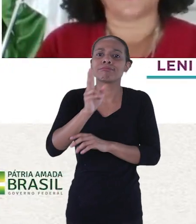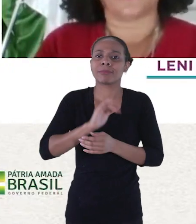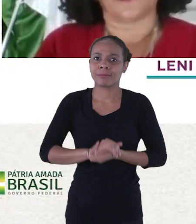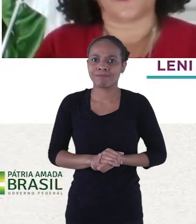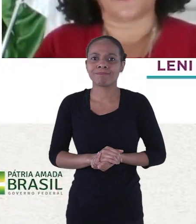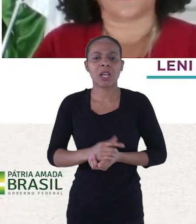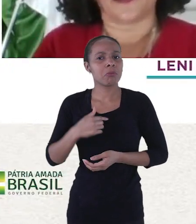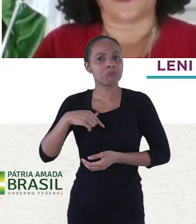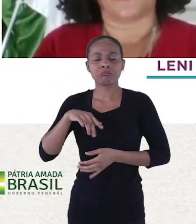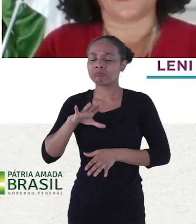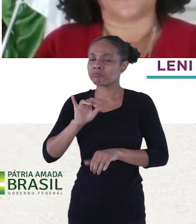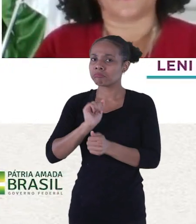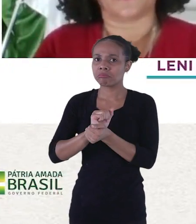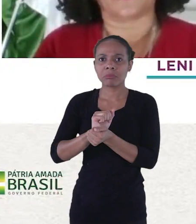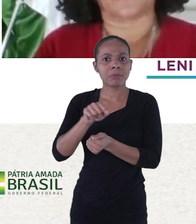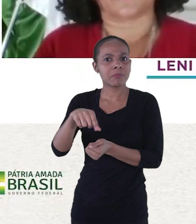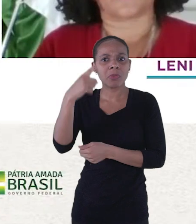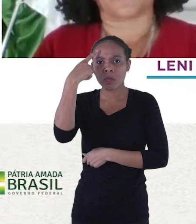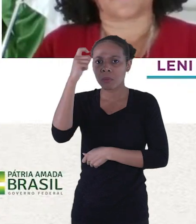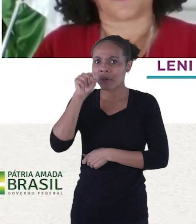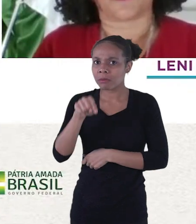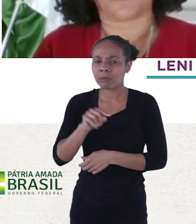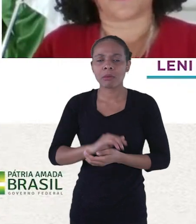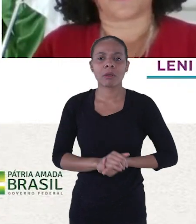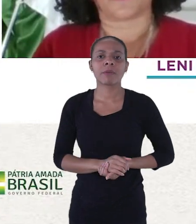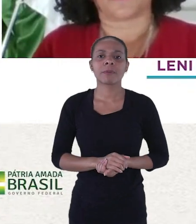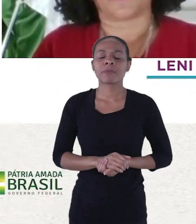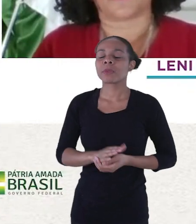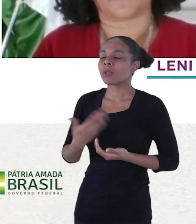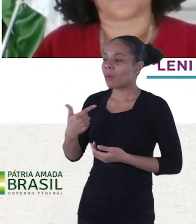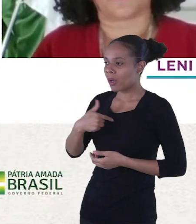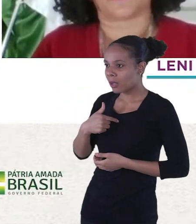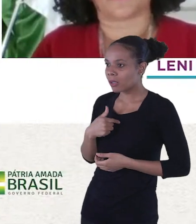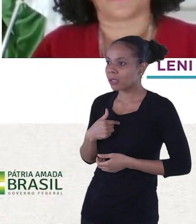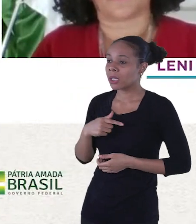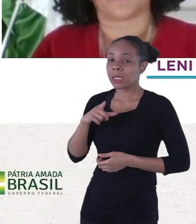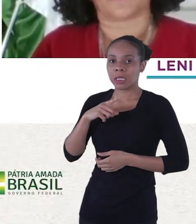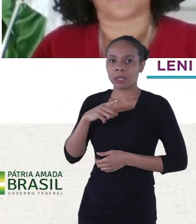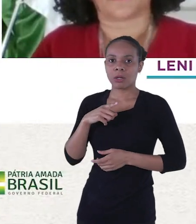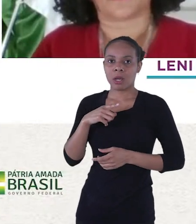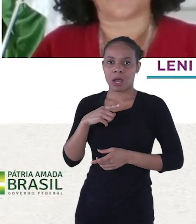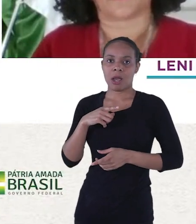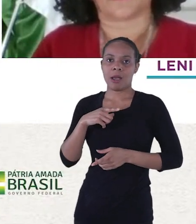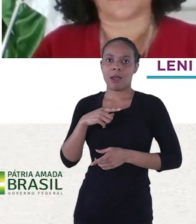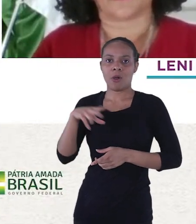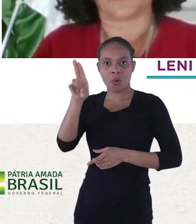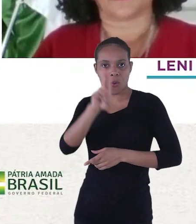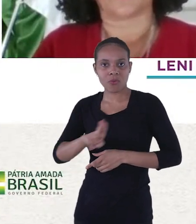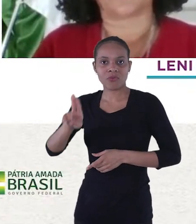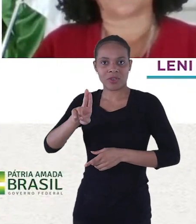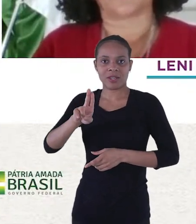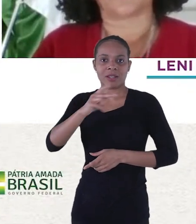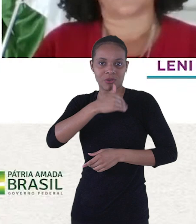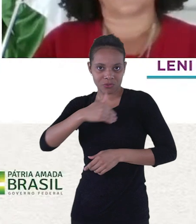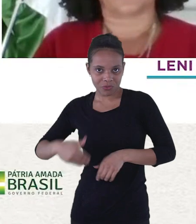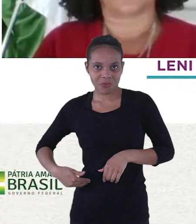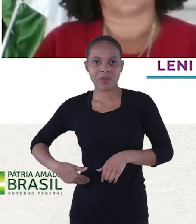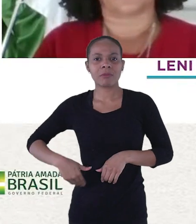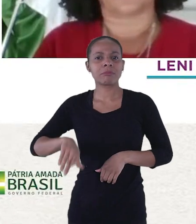porque, sobretudo, a própria Universidade Federal foi uma das mais críticas sobre Carolina, naquilo que a